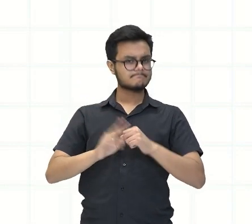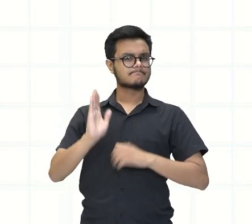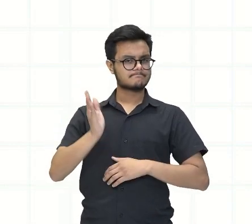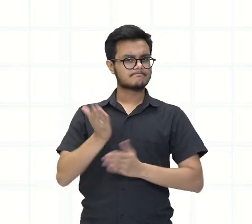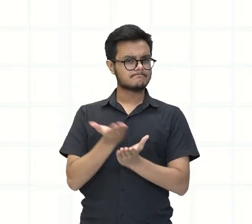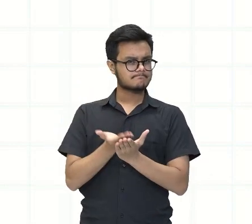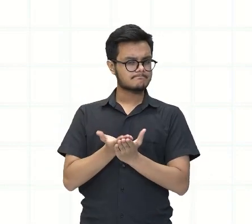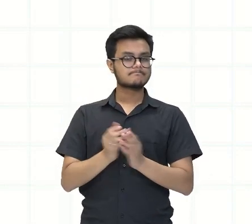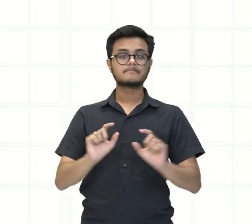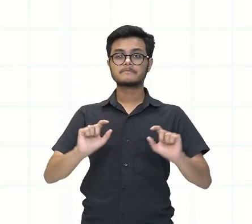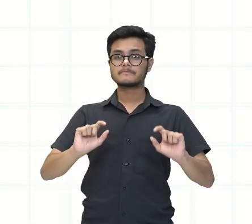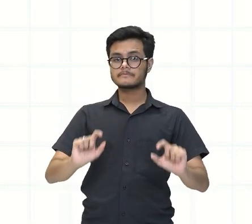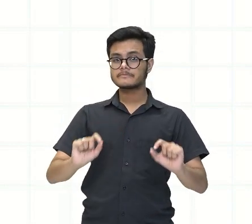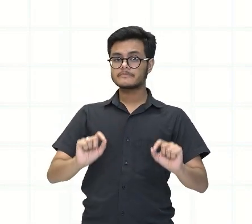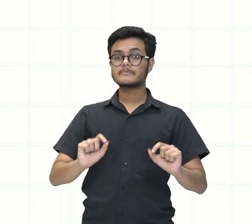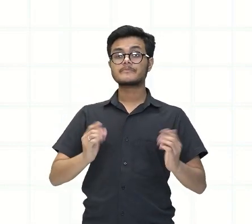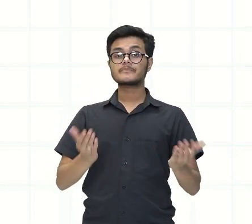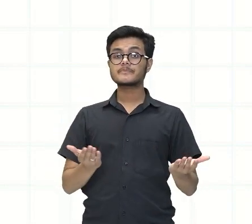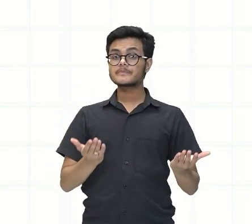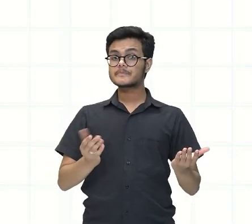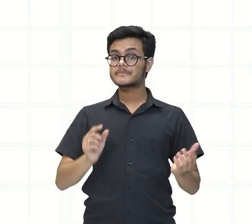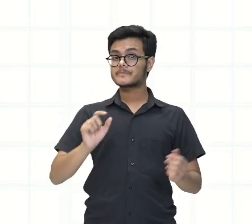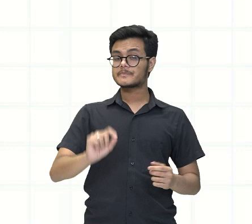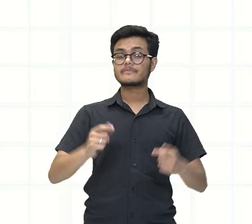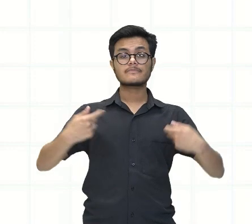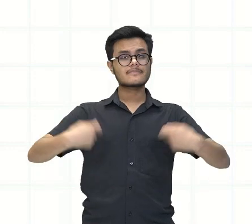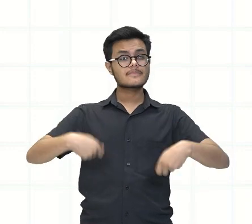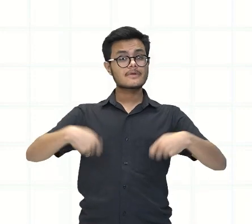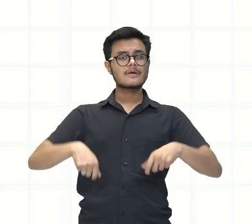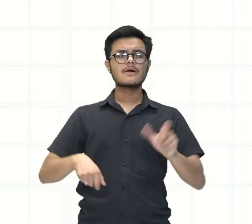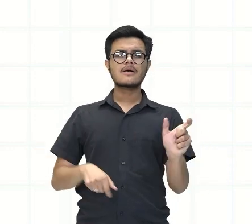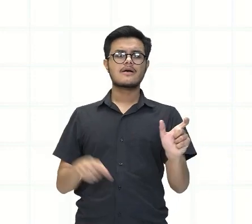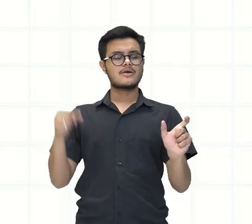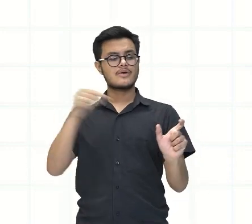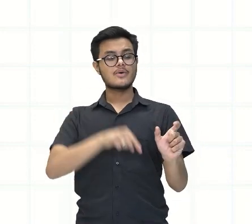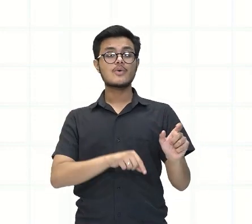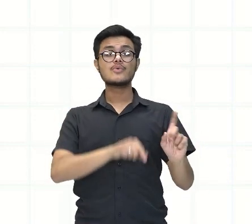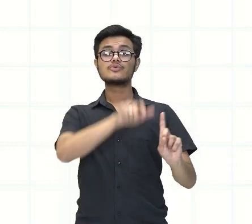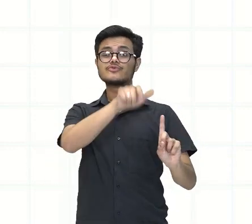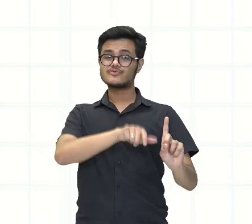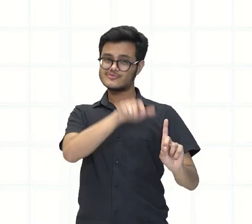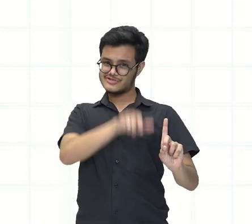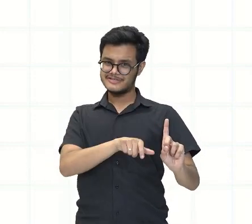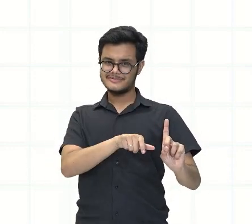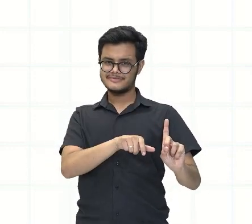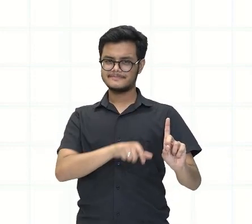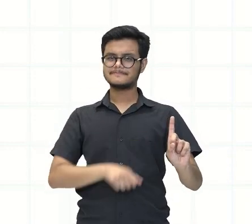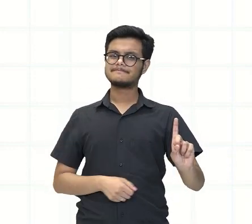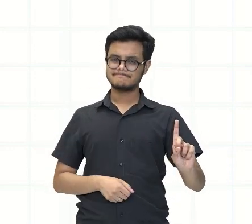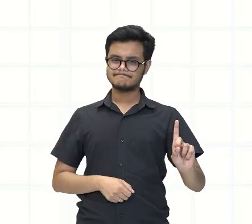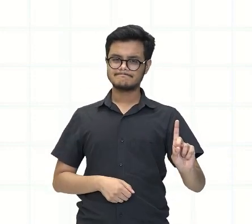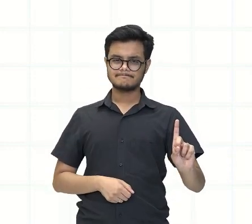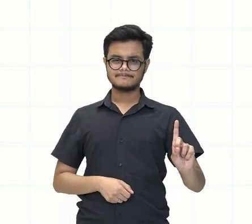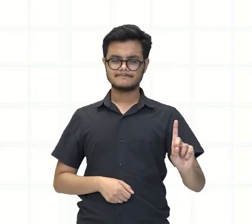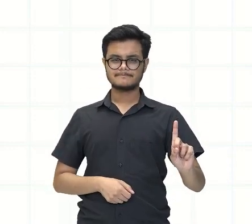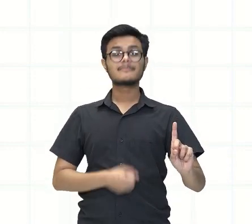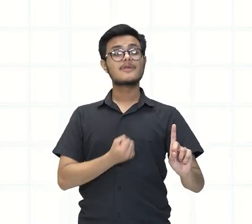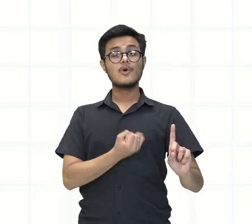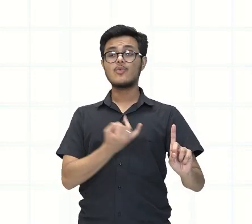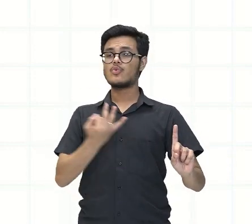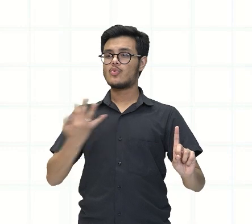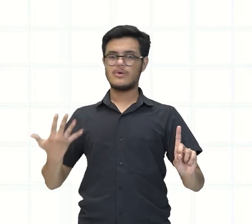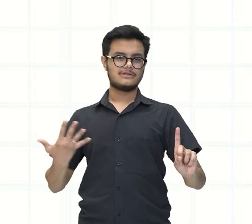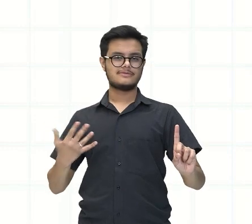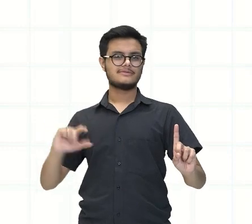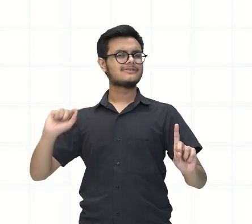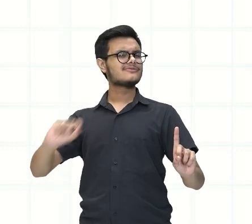é justamente uma indicação de que precisa aí, de que se trata de uma questão plural, né? Mais de um